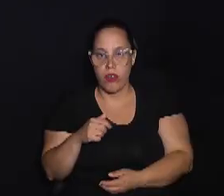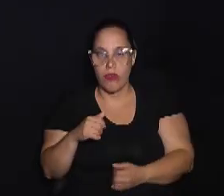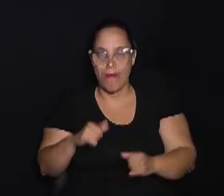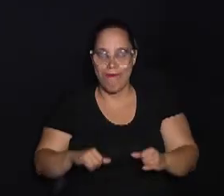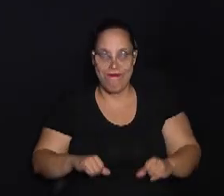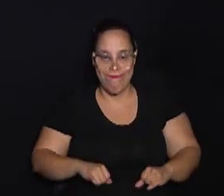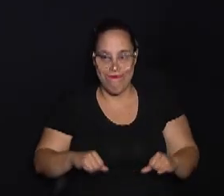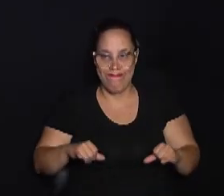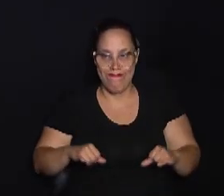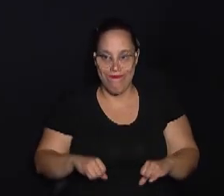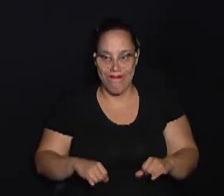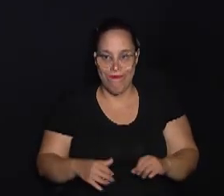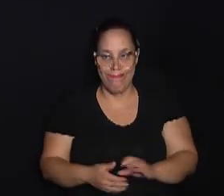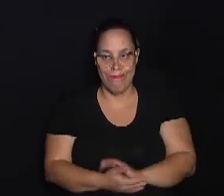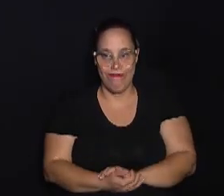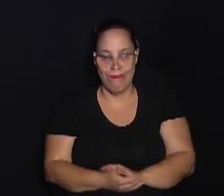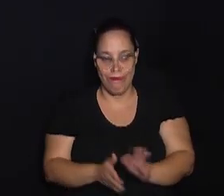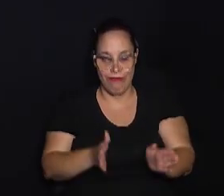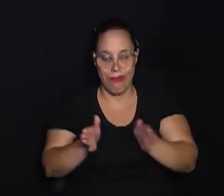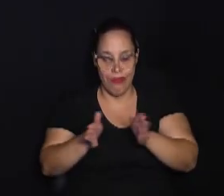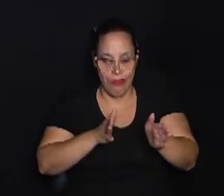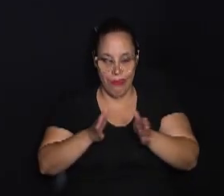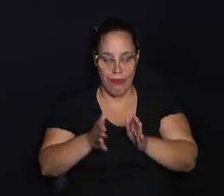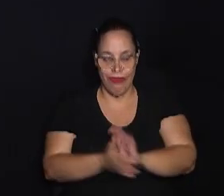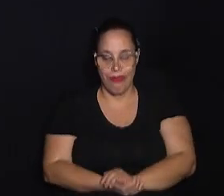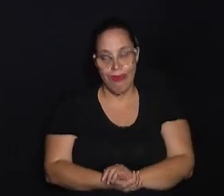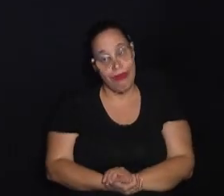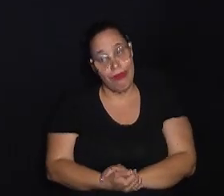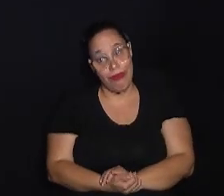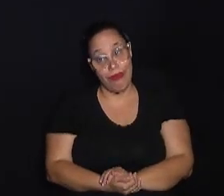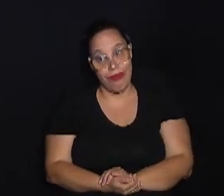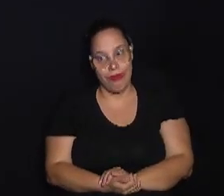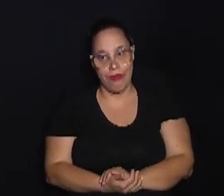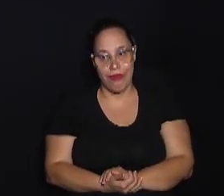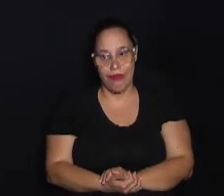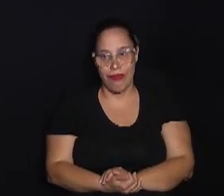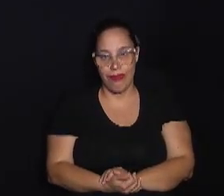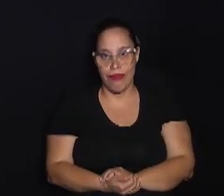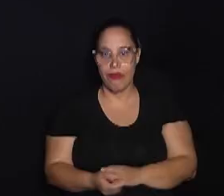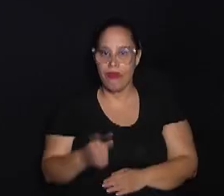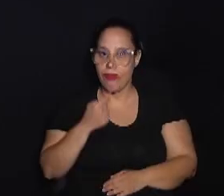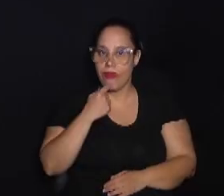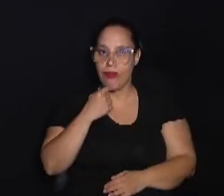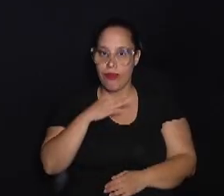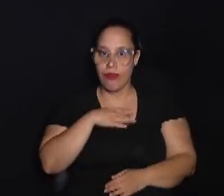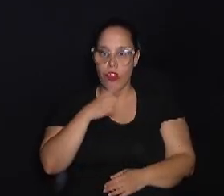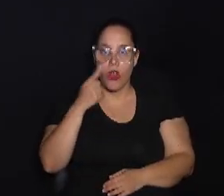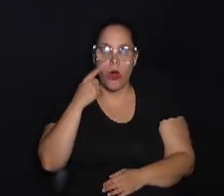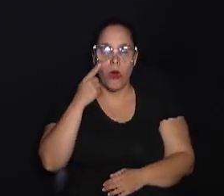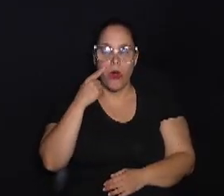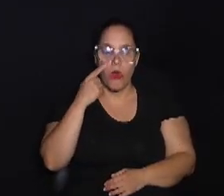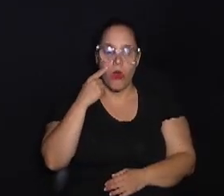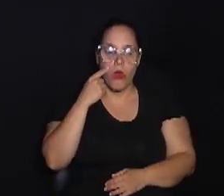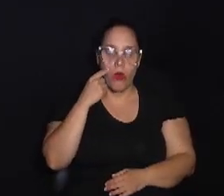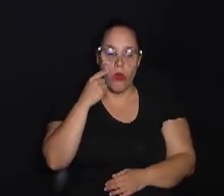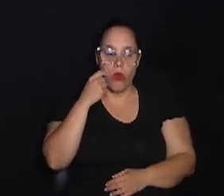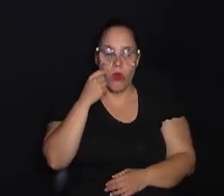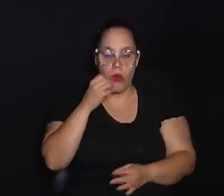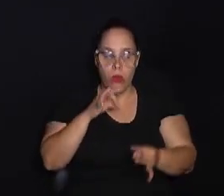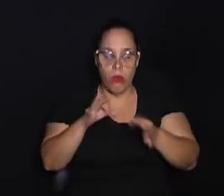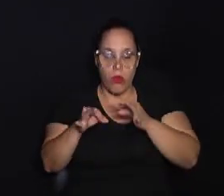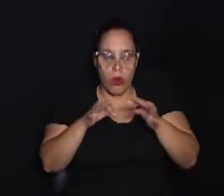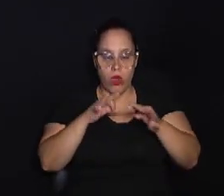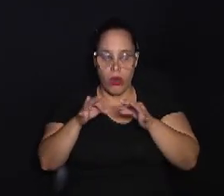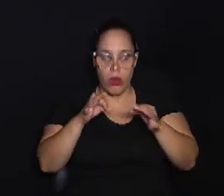sofrem com essa questão da acessibilidade. Então, o nosso requerimento é que Campinas possa ter esse olhar, possa ter um